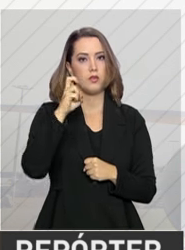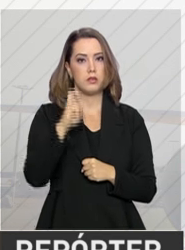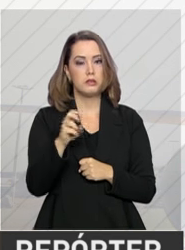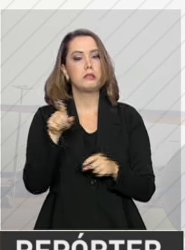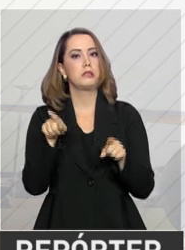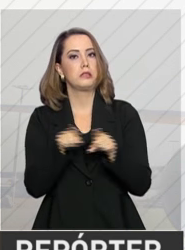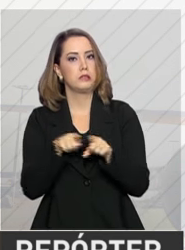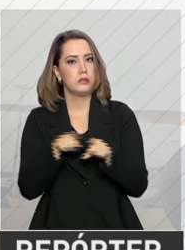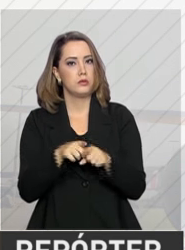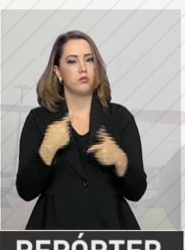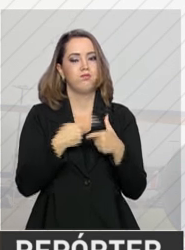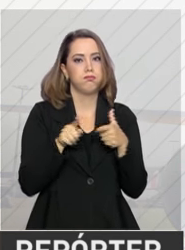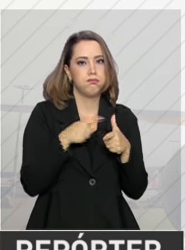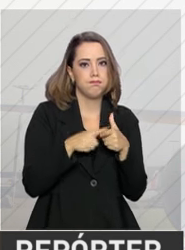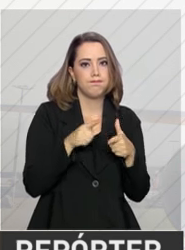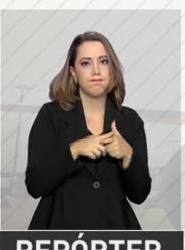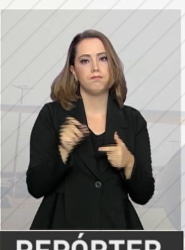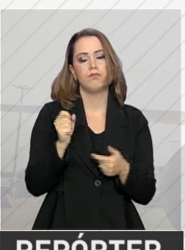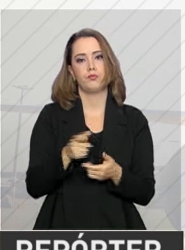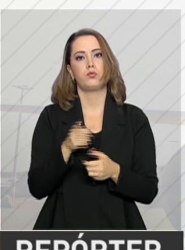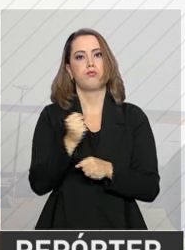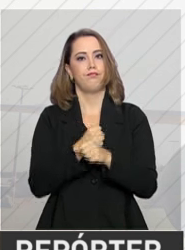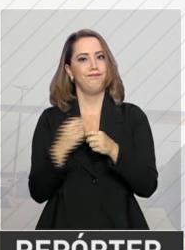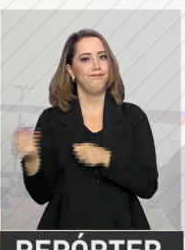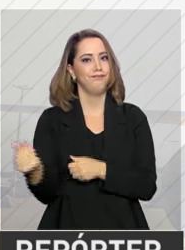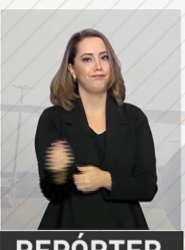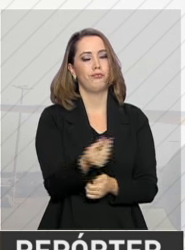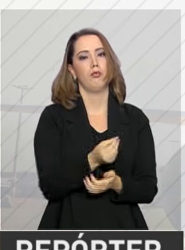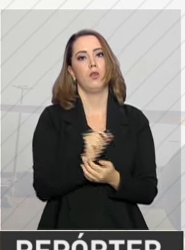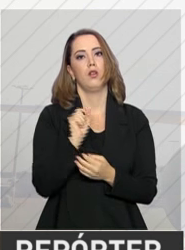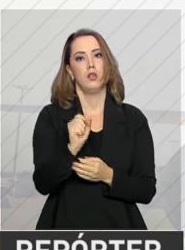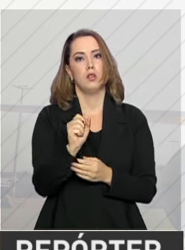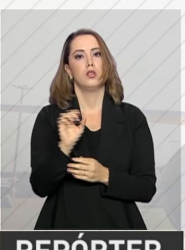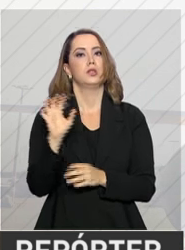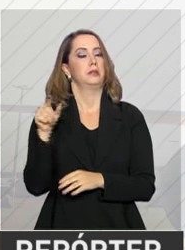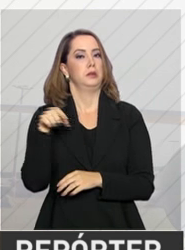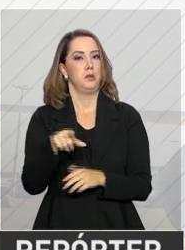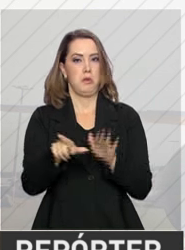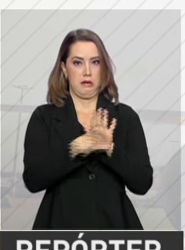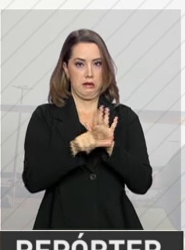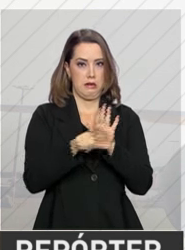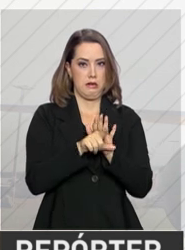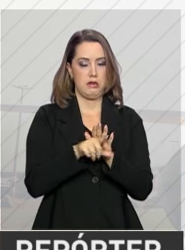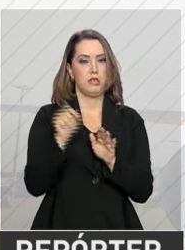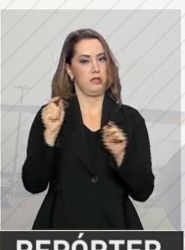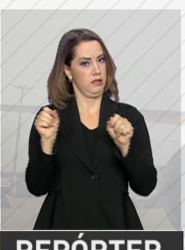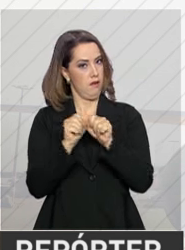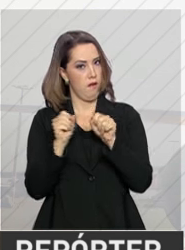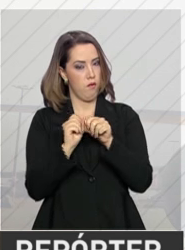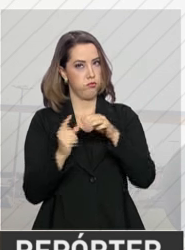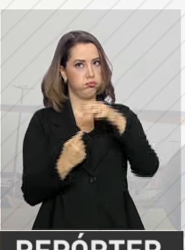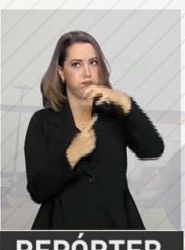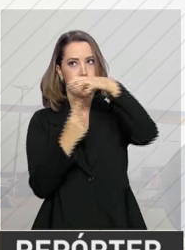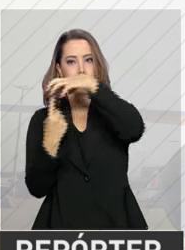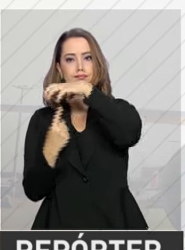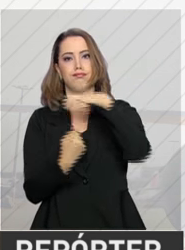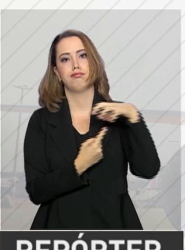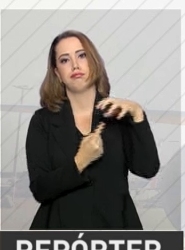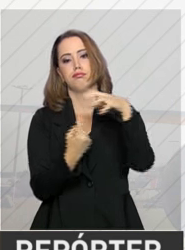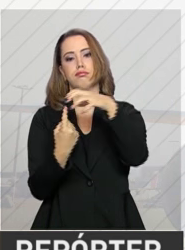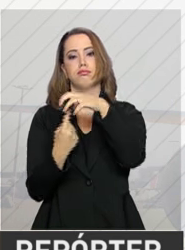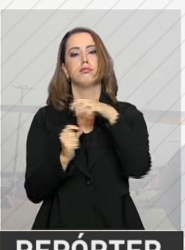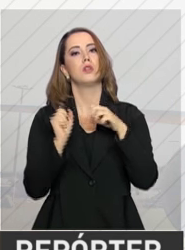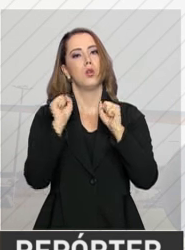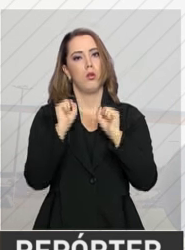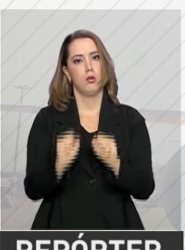335 em 2014 pela legislação ambiental fabricar vender transportar isso altar balões que possam